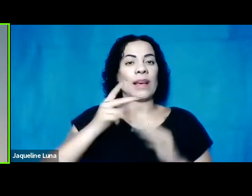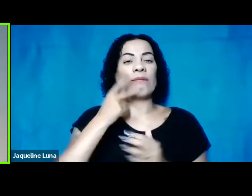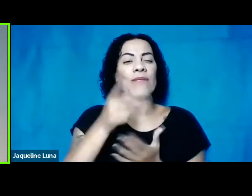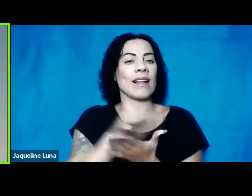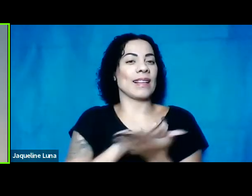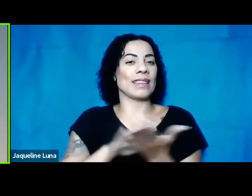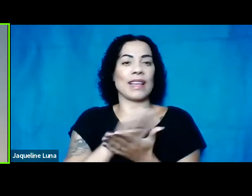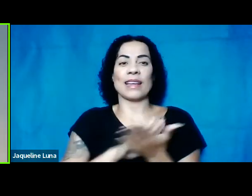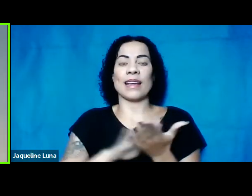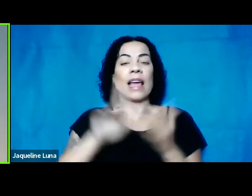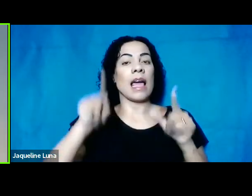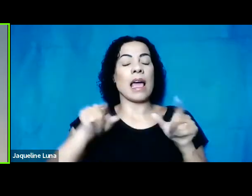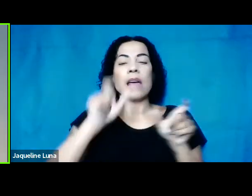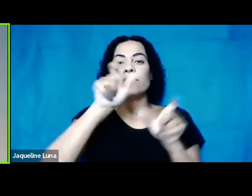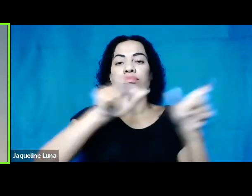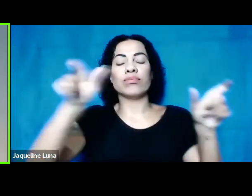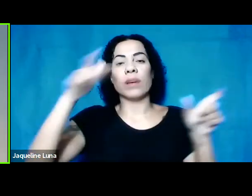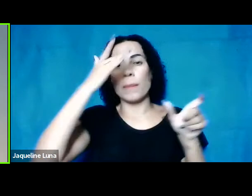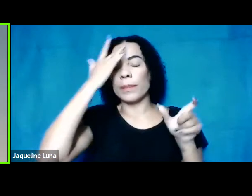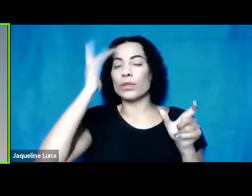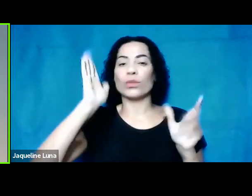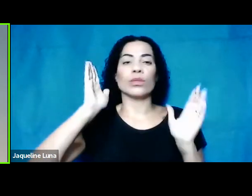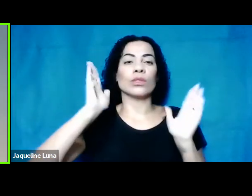são mais do que,